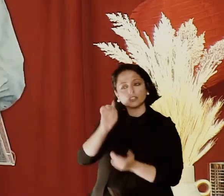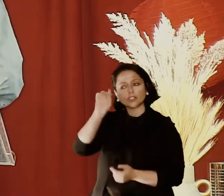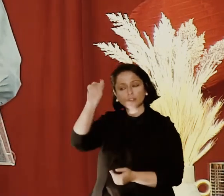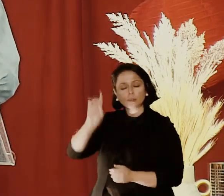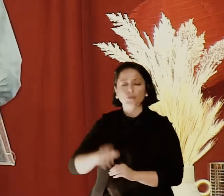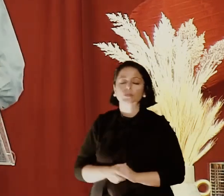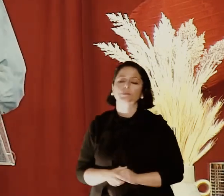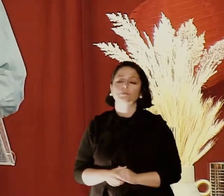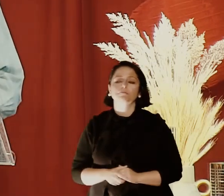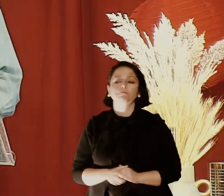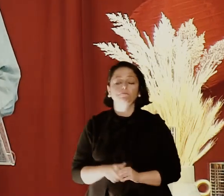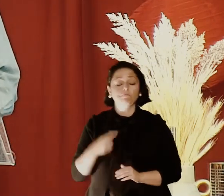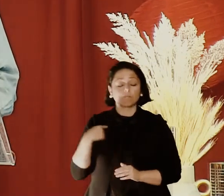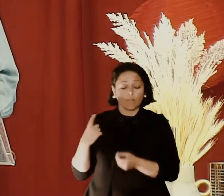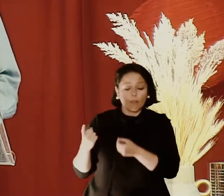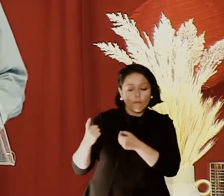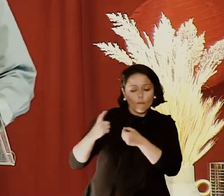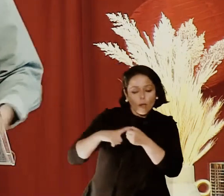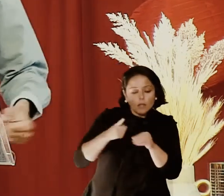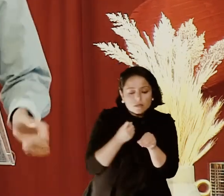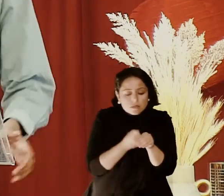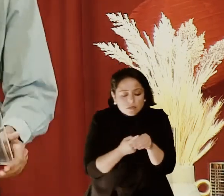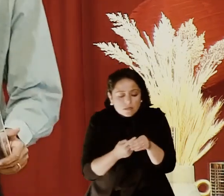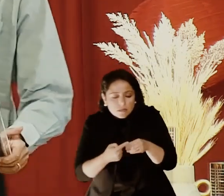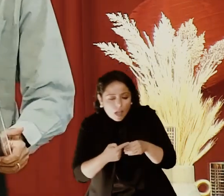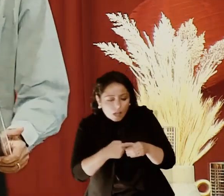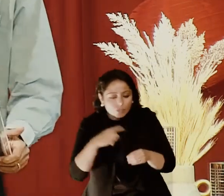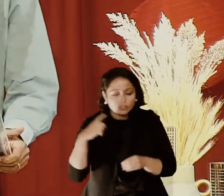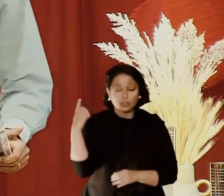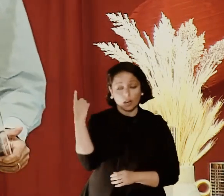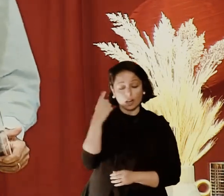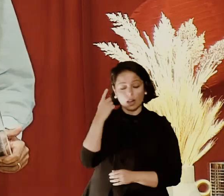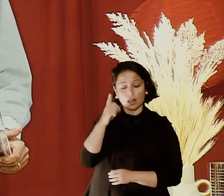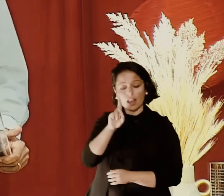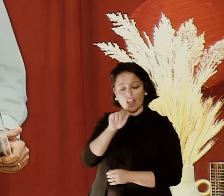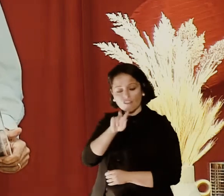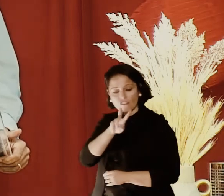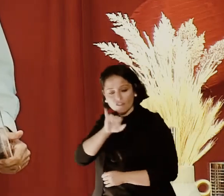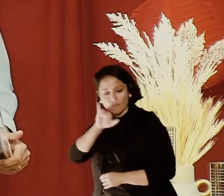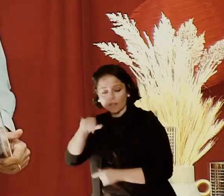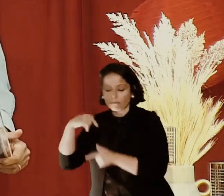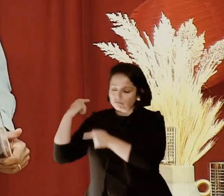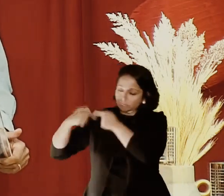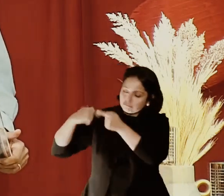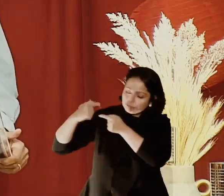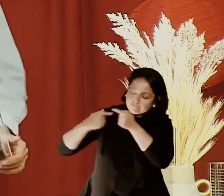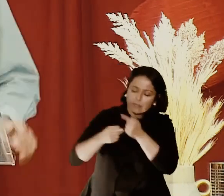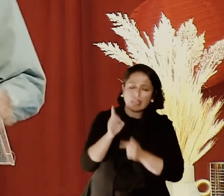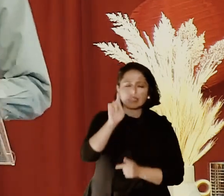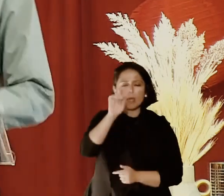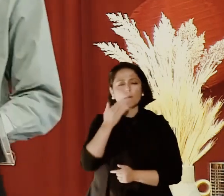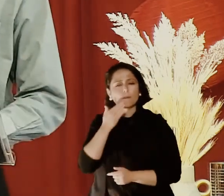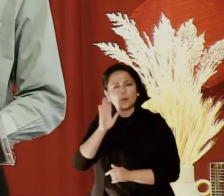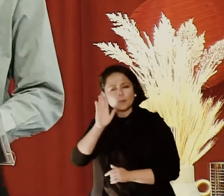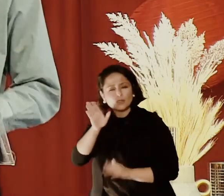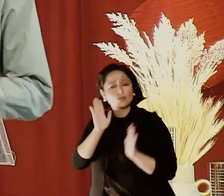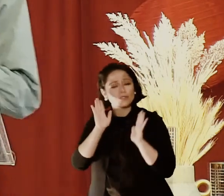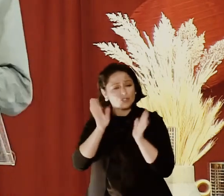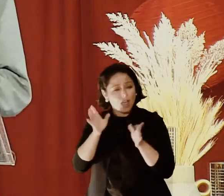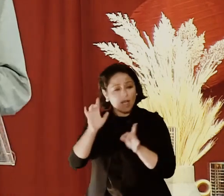Eles voltaram até a cidade de Davi, porque eram da linhagem de Davi. Deus havia prometido que o